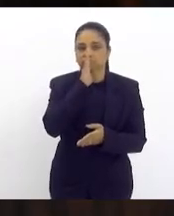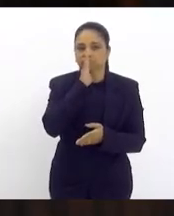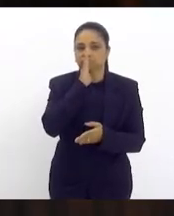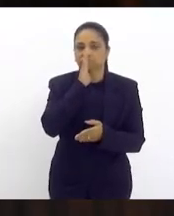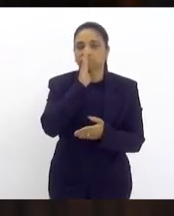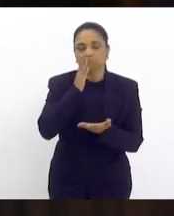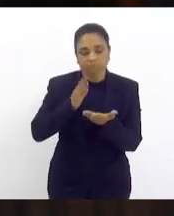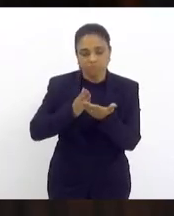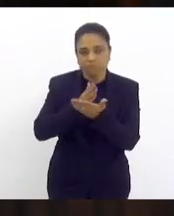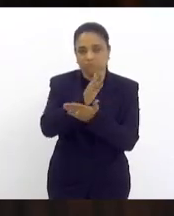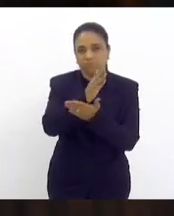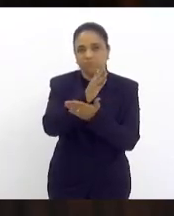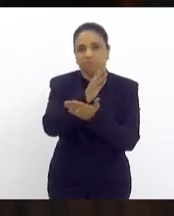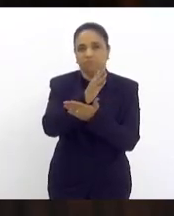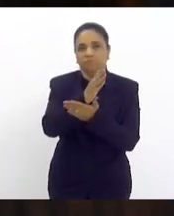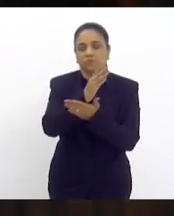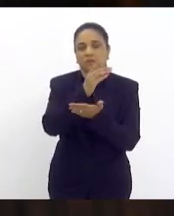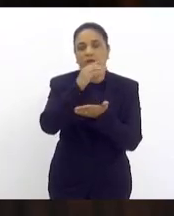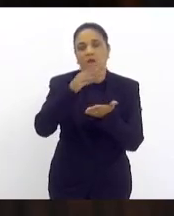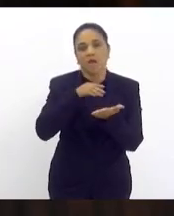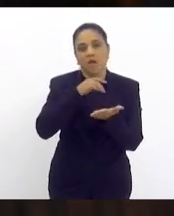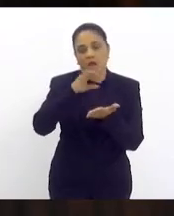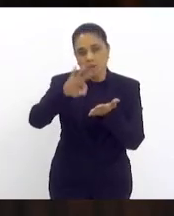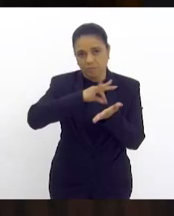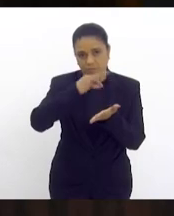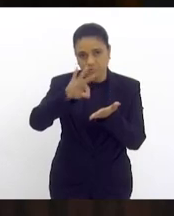aprovado vai publicação